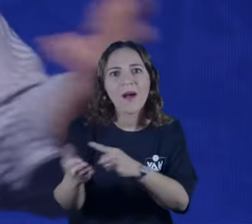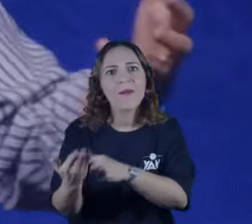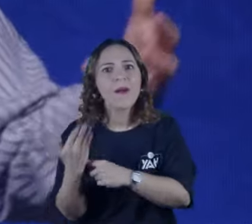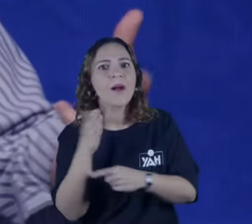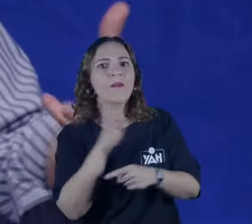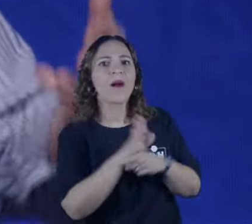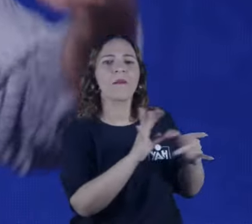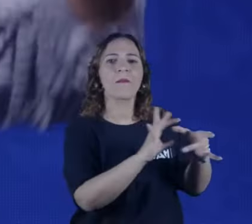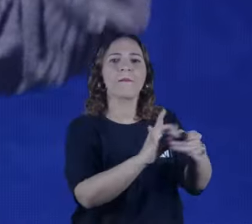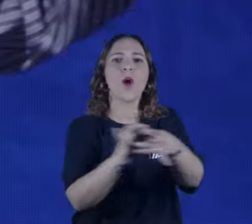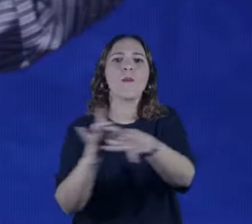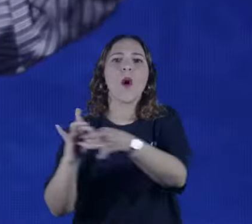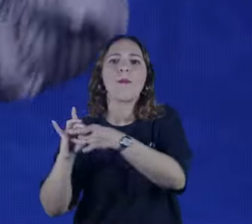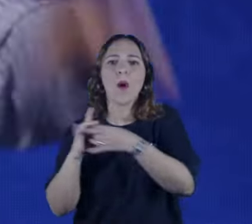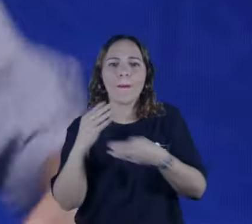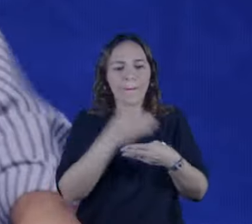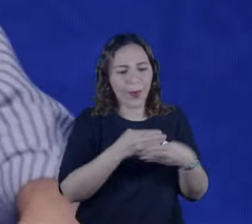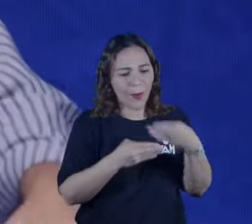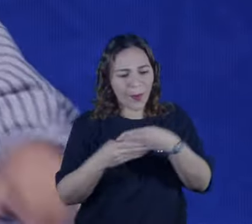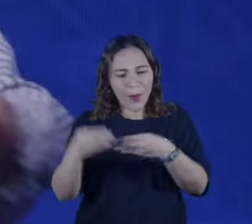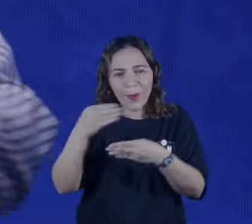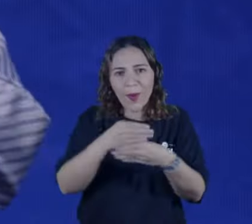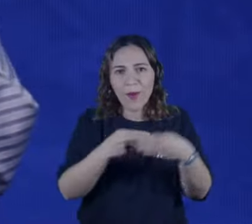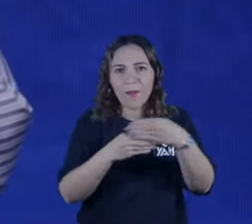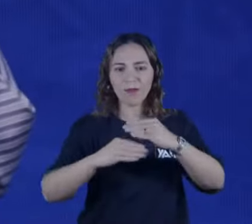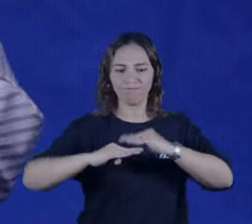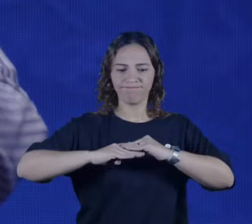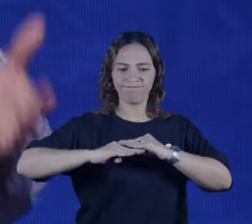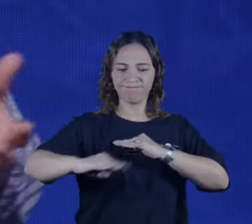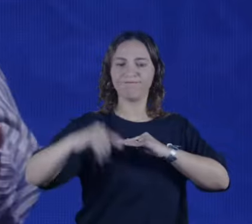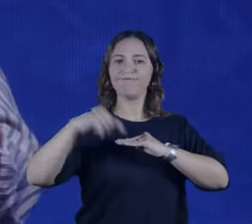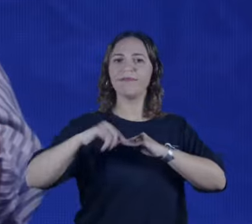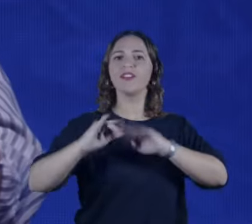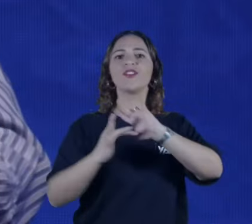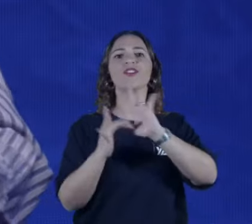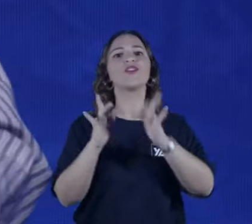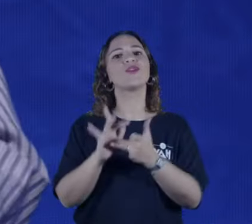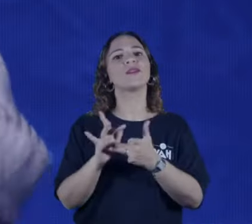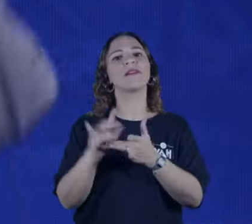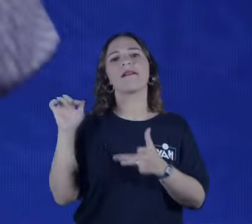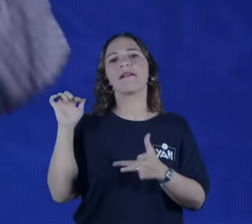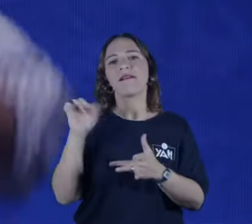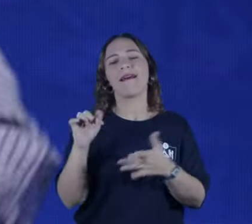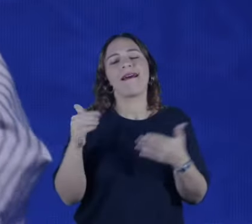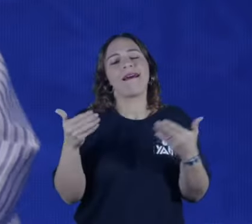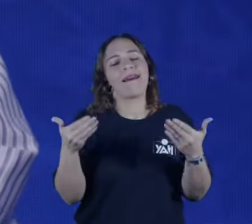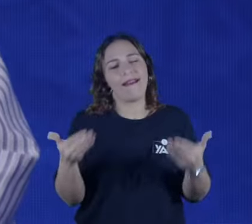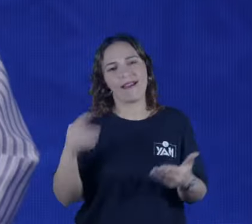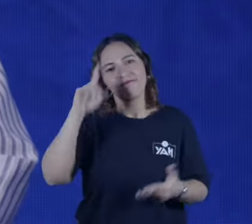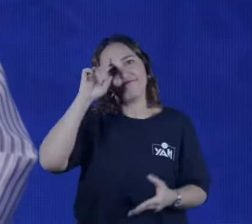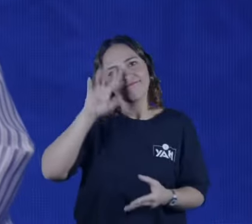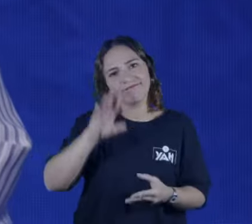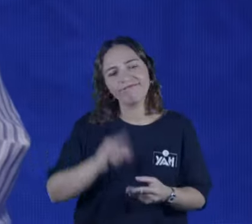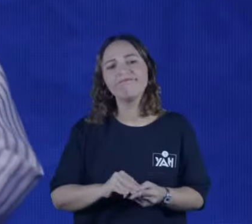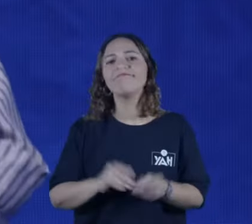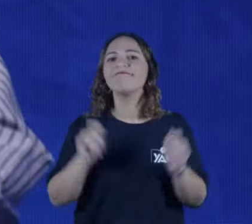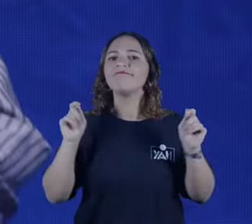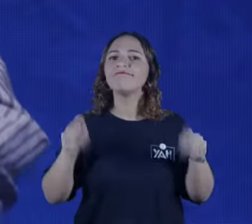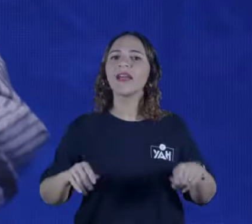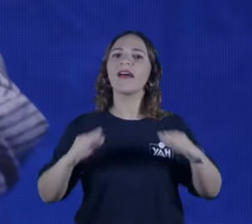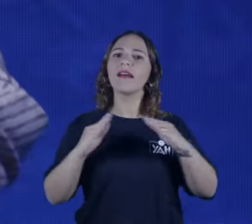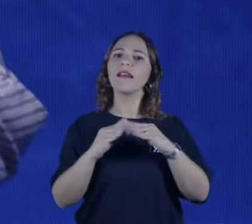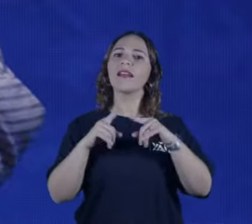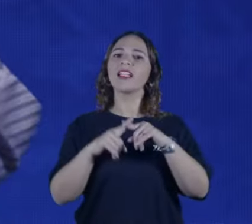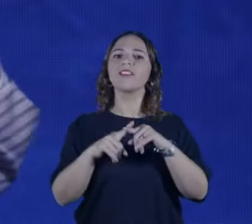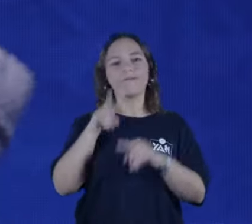como pedras vivas, edificados sobre o fundamento que é Jesus, nós edificamos uma casa